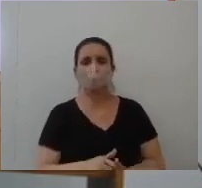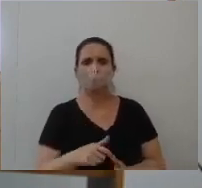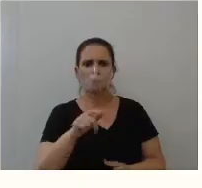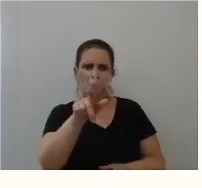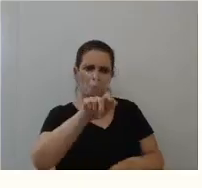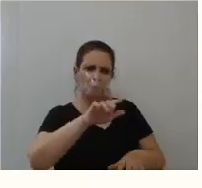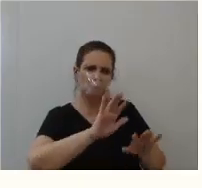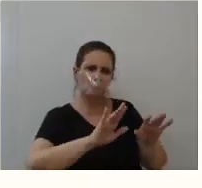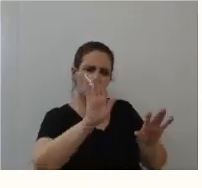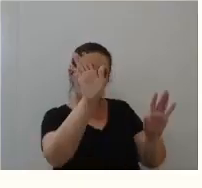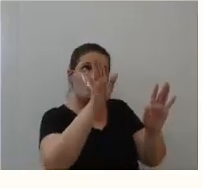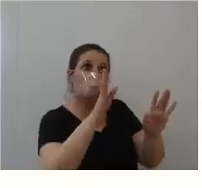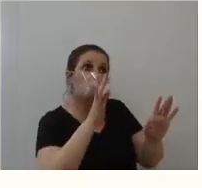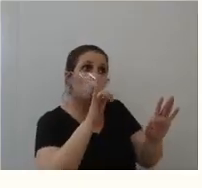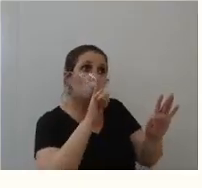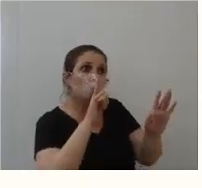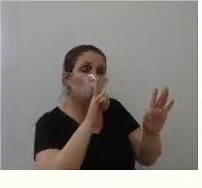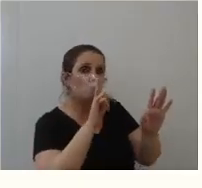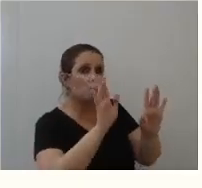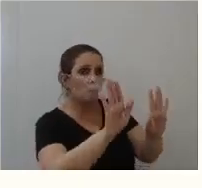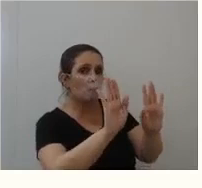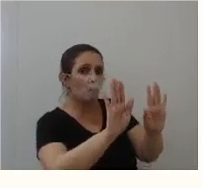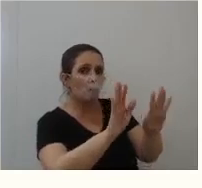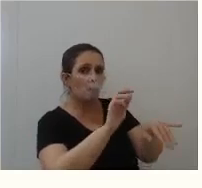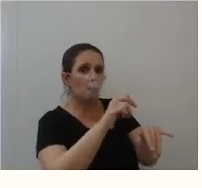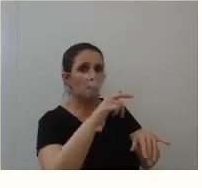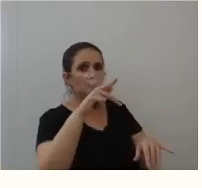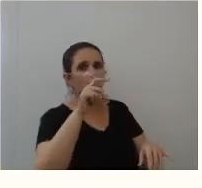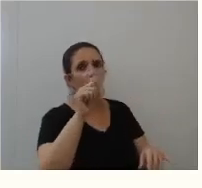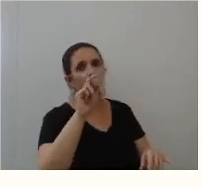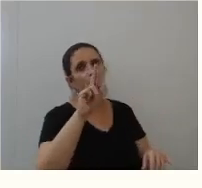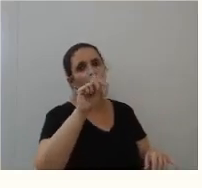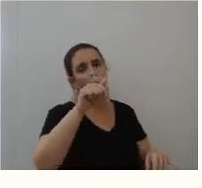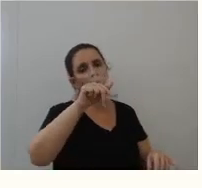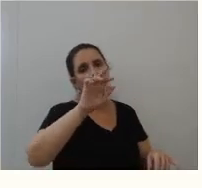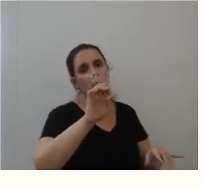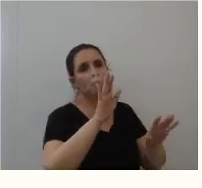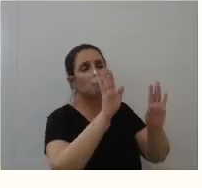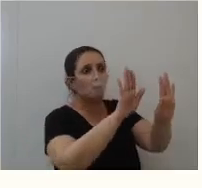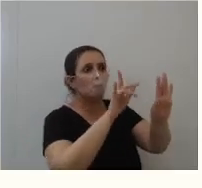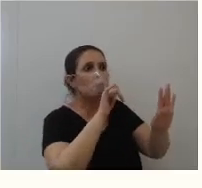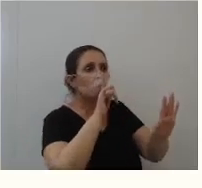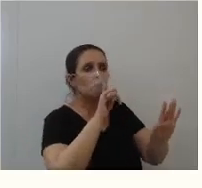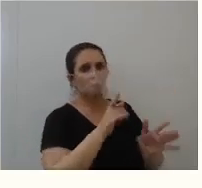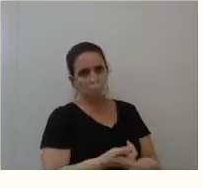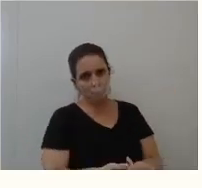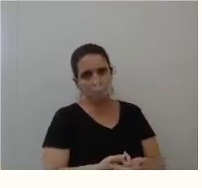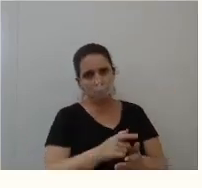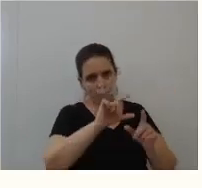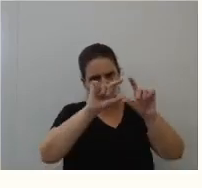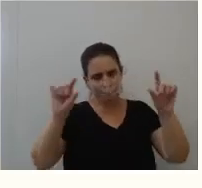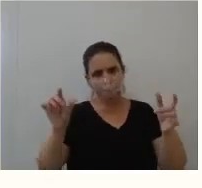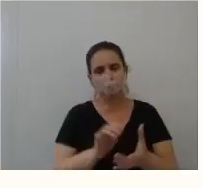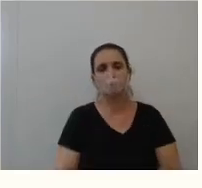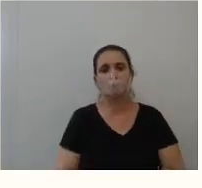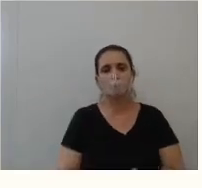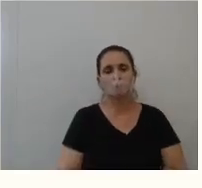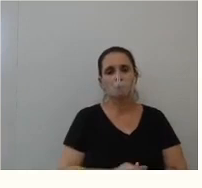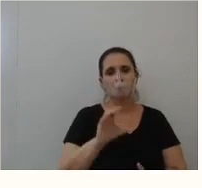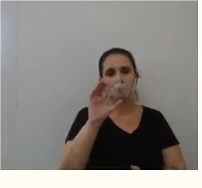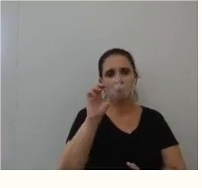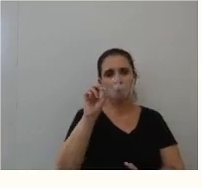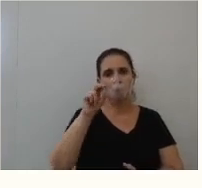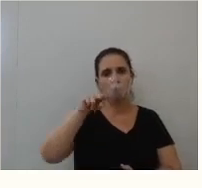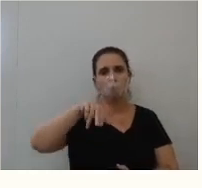que se calasse. Fez-lhe sinal para que se calasse. Ok?